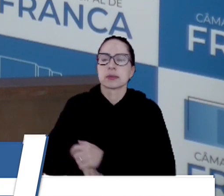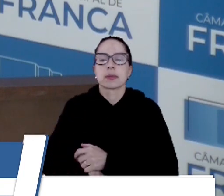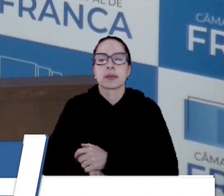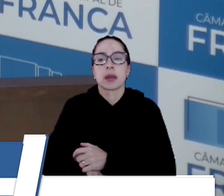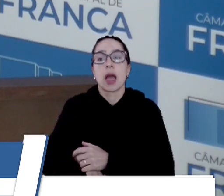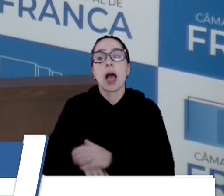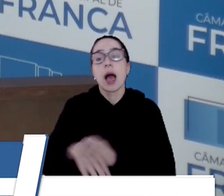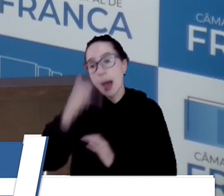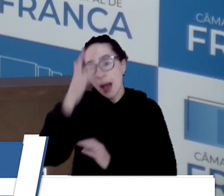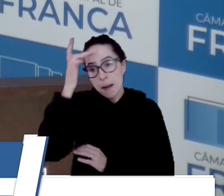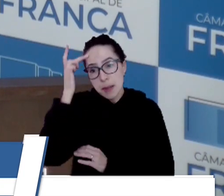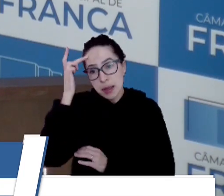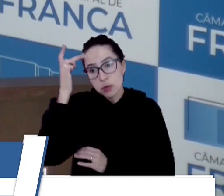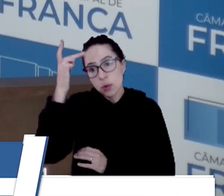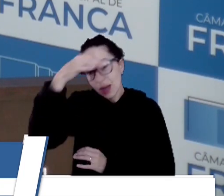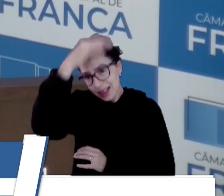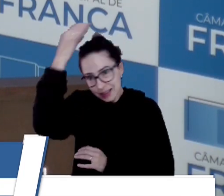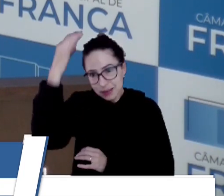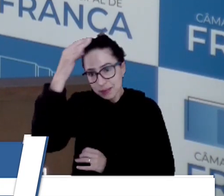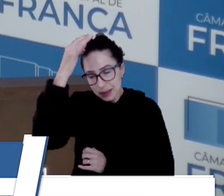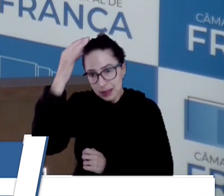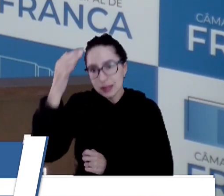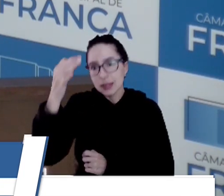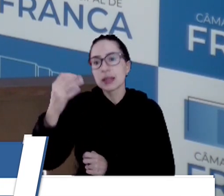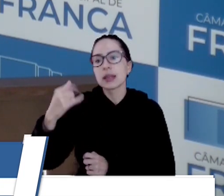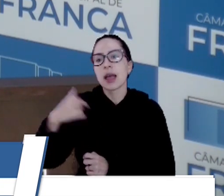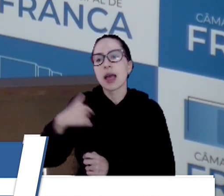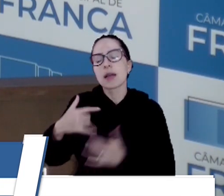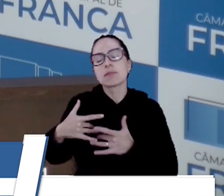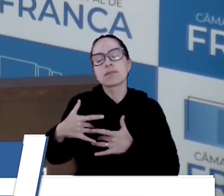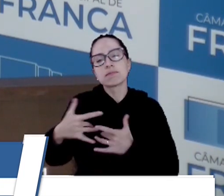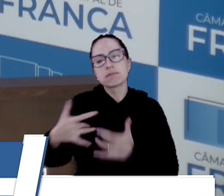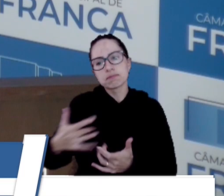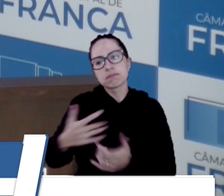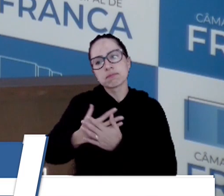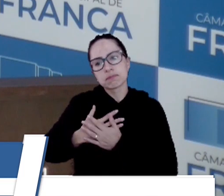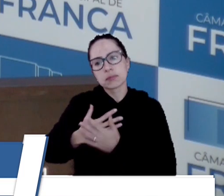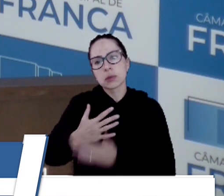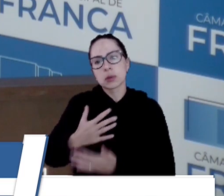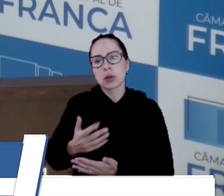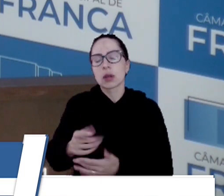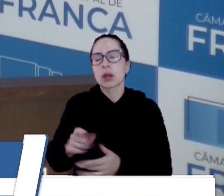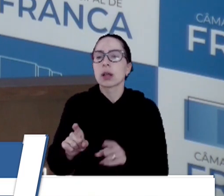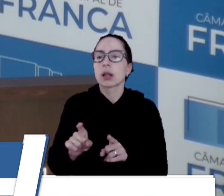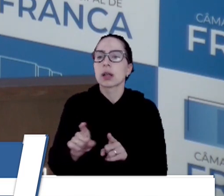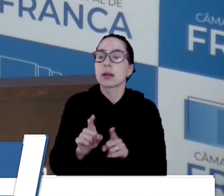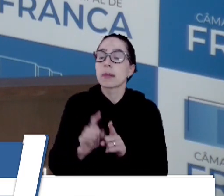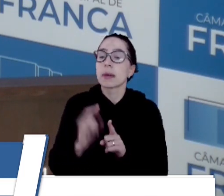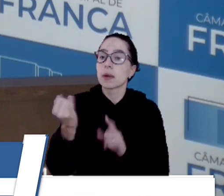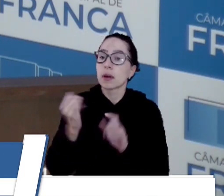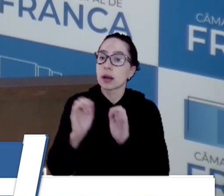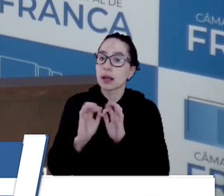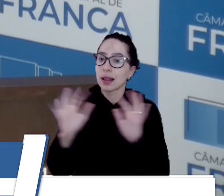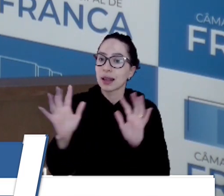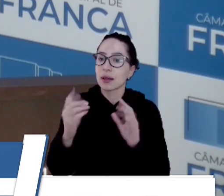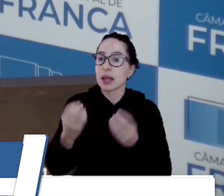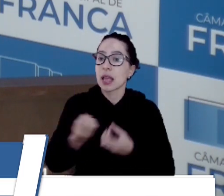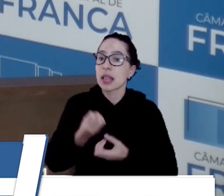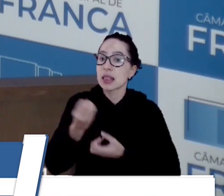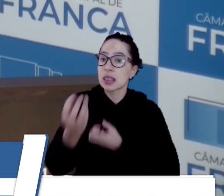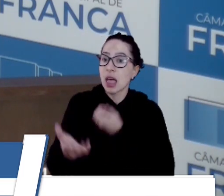vezes, é reiteradamente considerado caridoso. Entretanto, gostaria de esclarecer que doar